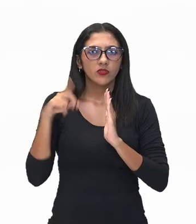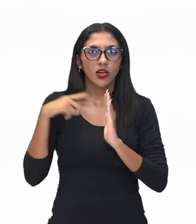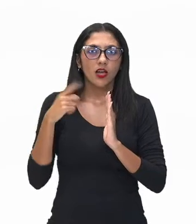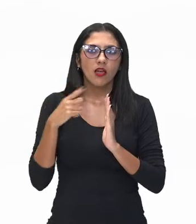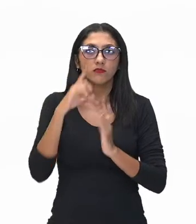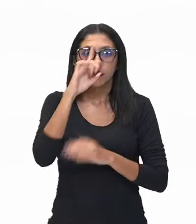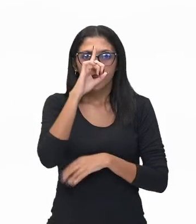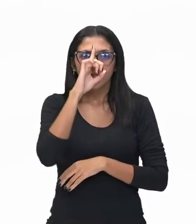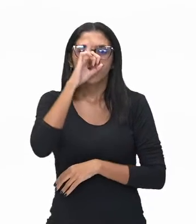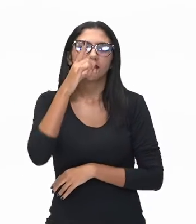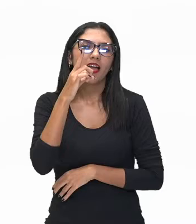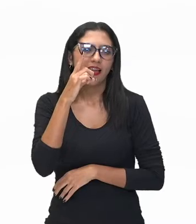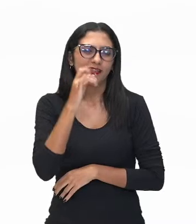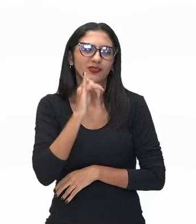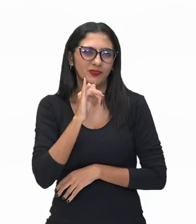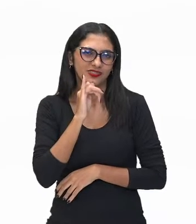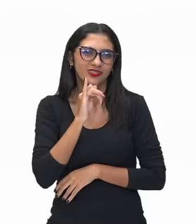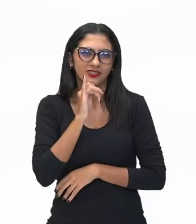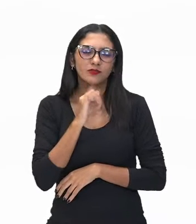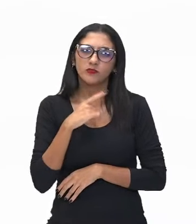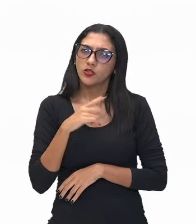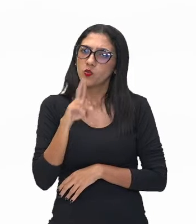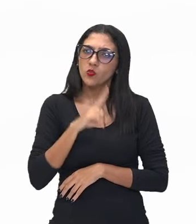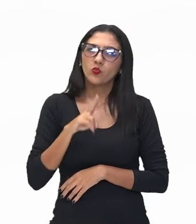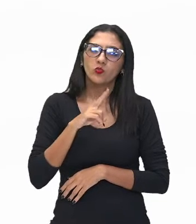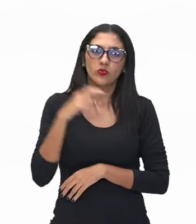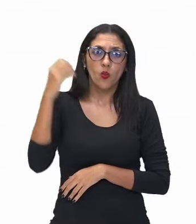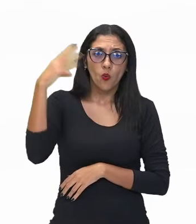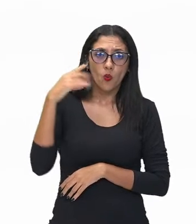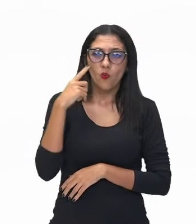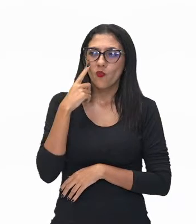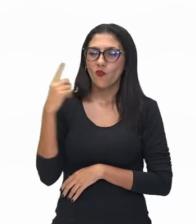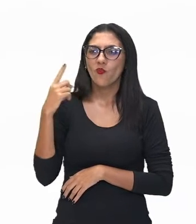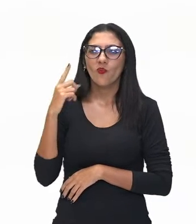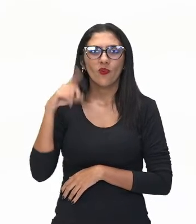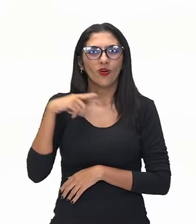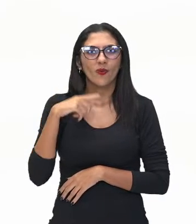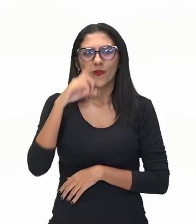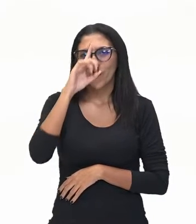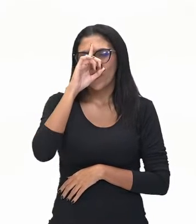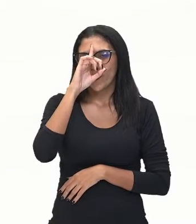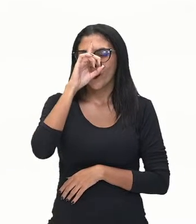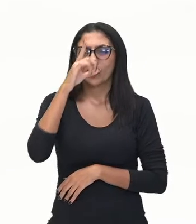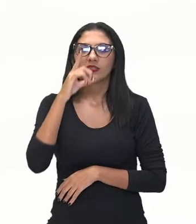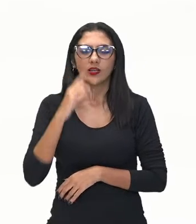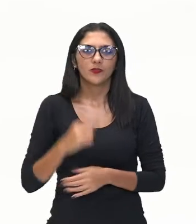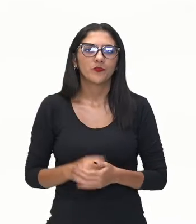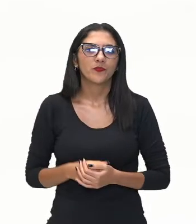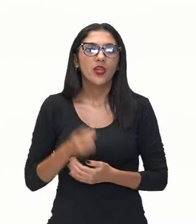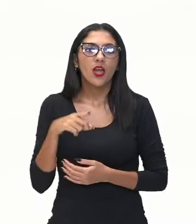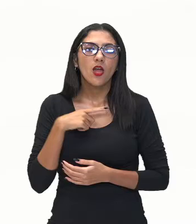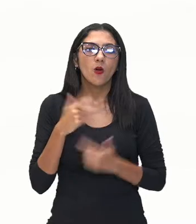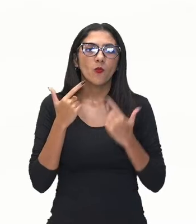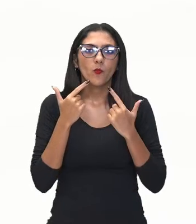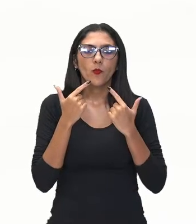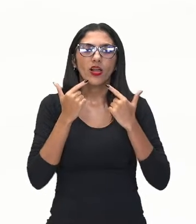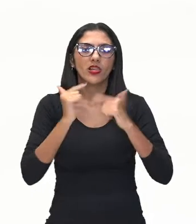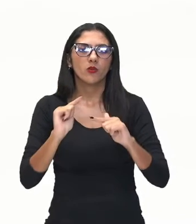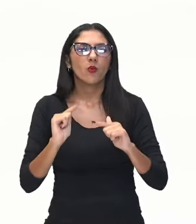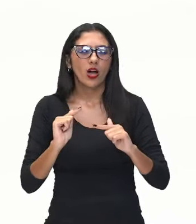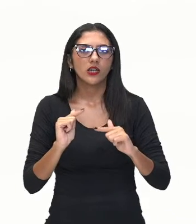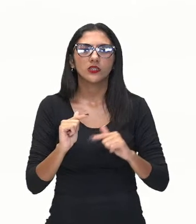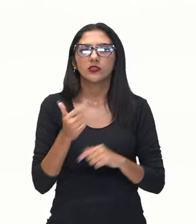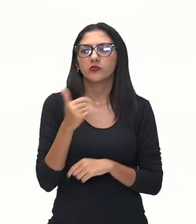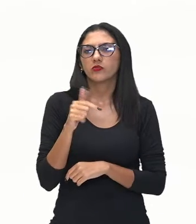ideia. Temos essa informação aqui, né, que nós chamamos de linguagem não verbal,